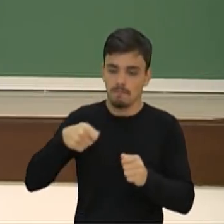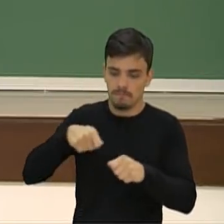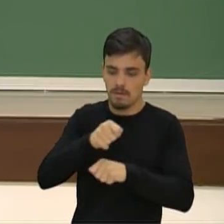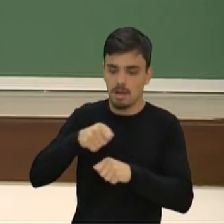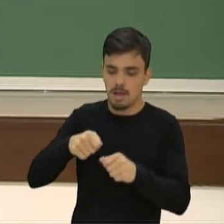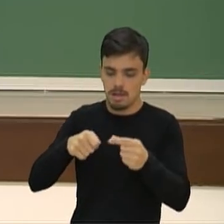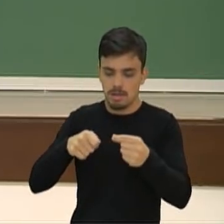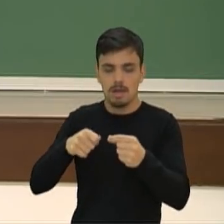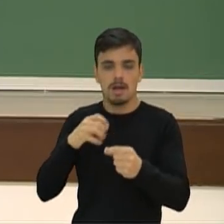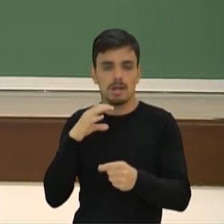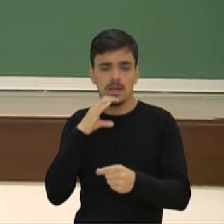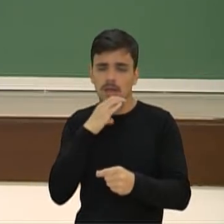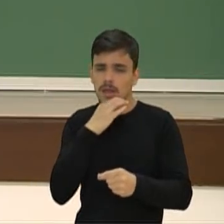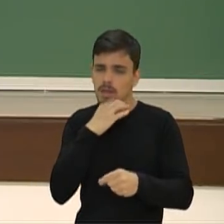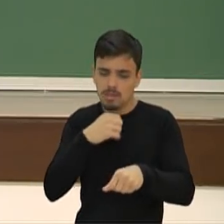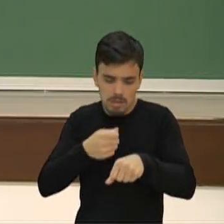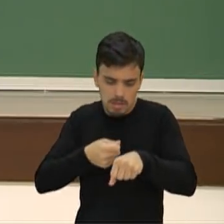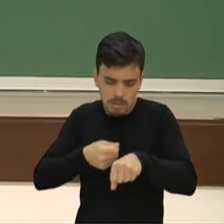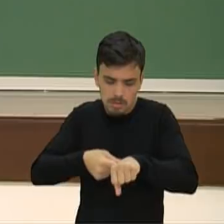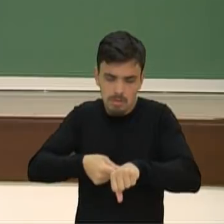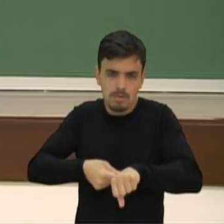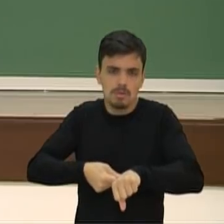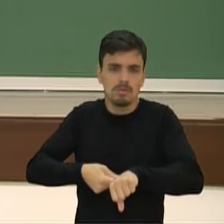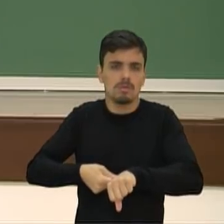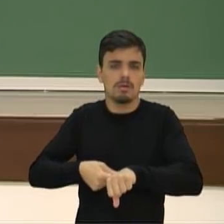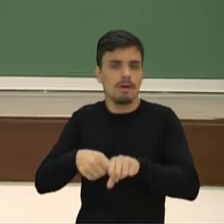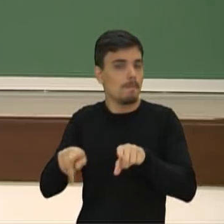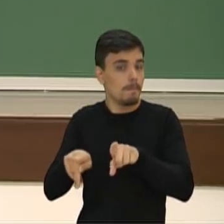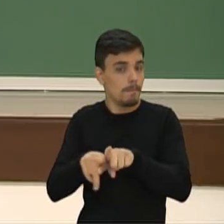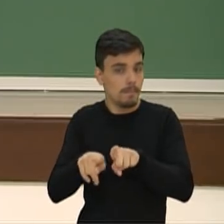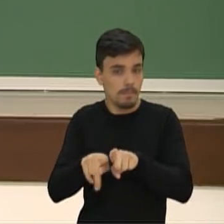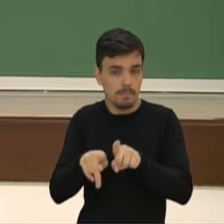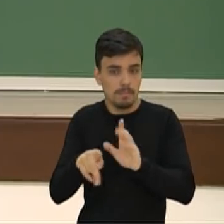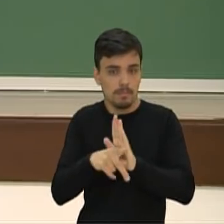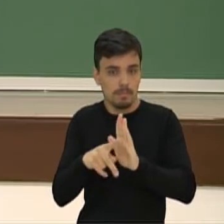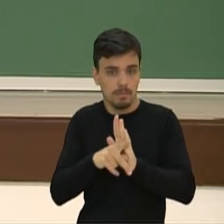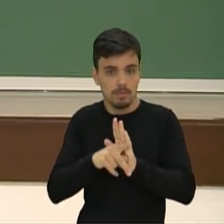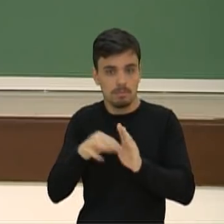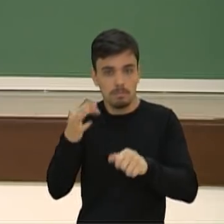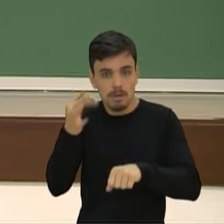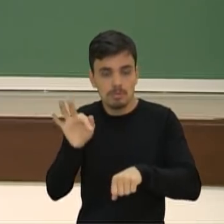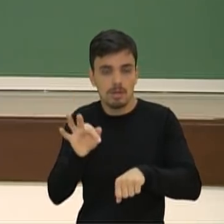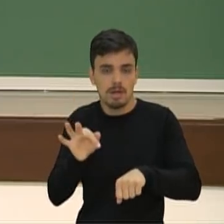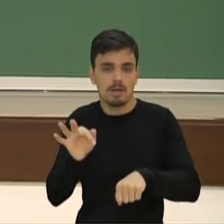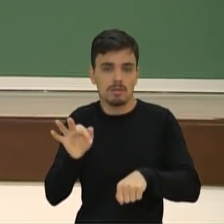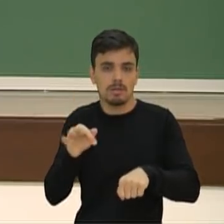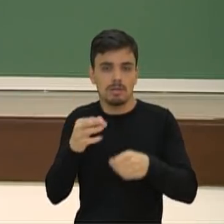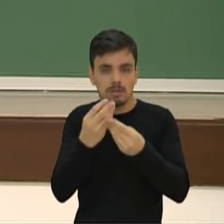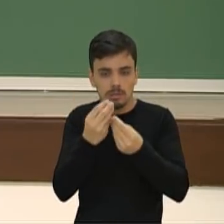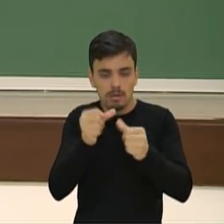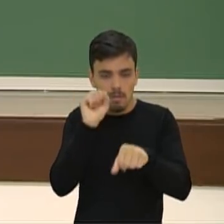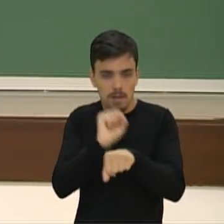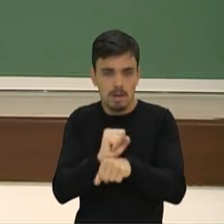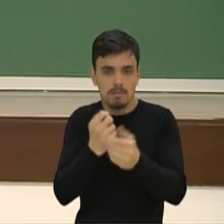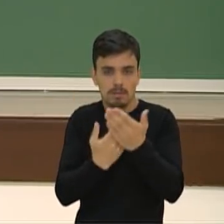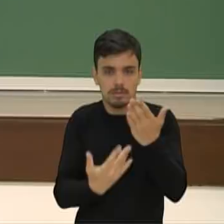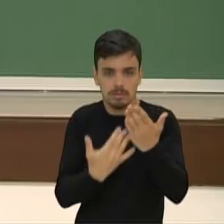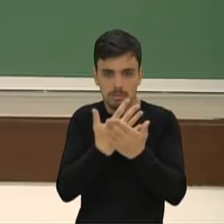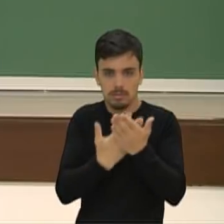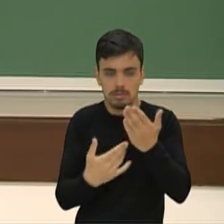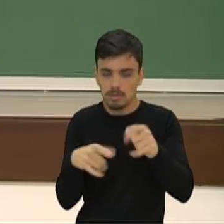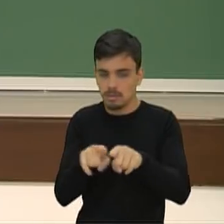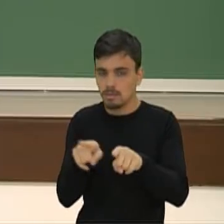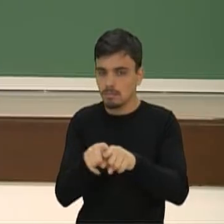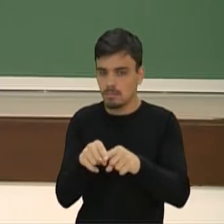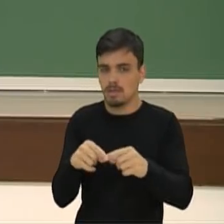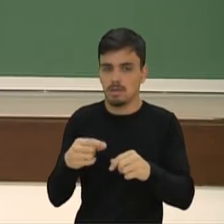extremamente quente sobre o ferimento. Aquilo cauterizava, evitava hemorragias e aumentava a vida dessa pessoa, justamente